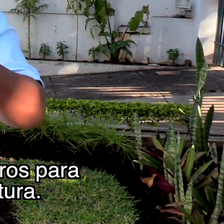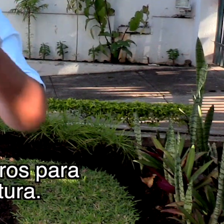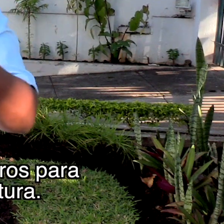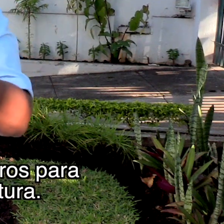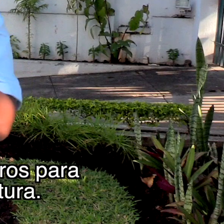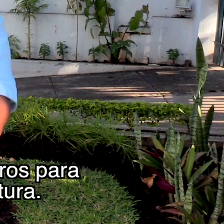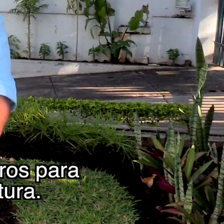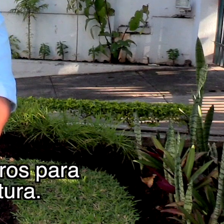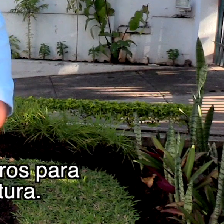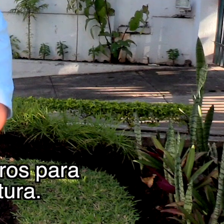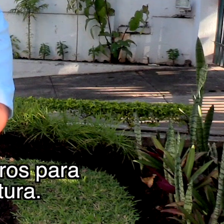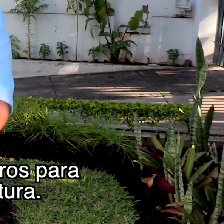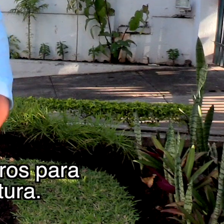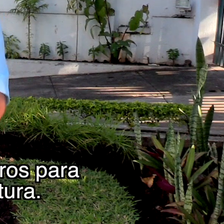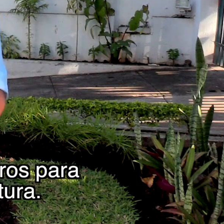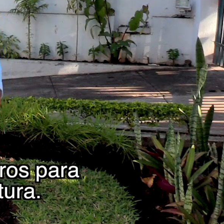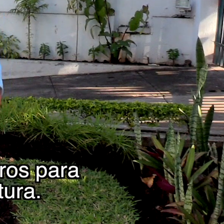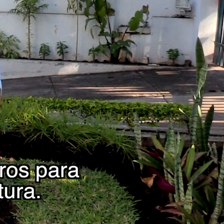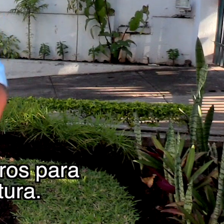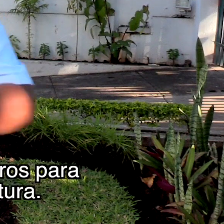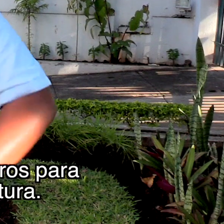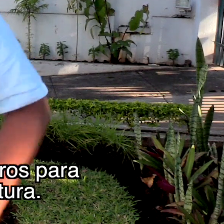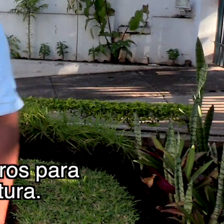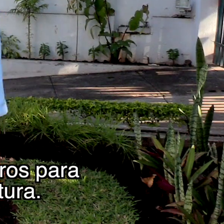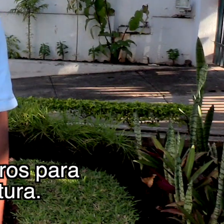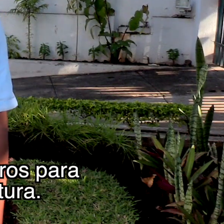que incluiu livros para continuar a incentivar a leitura. Obrigado.